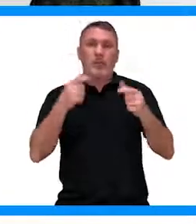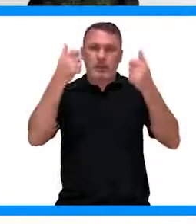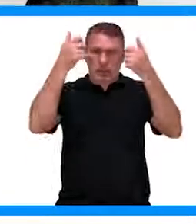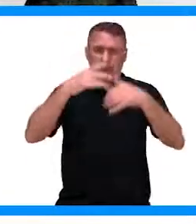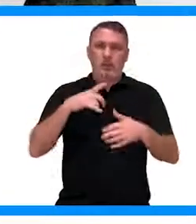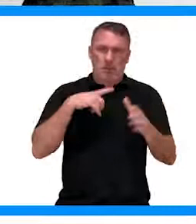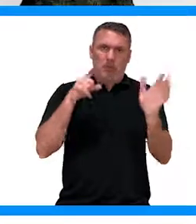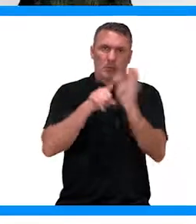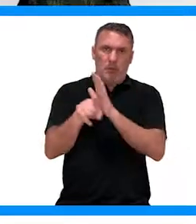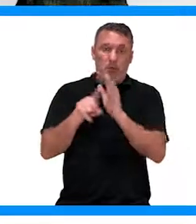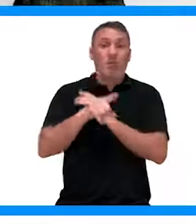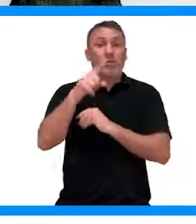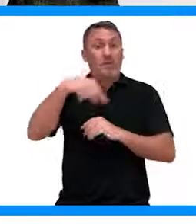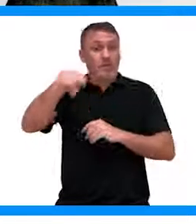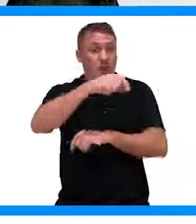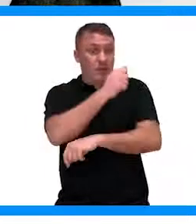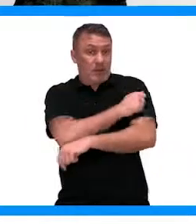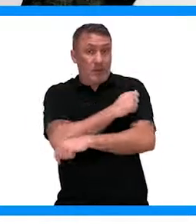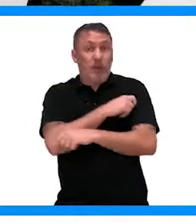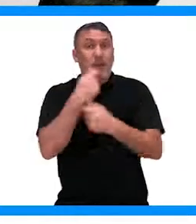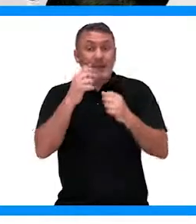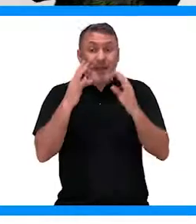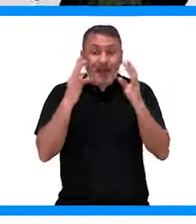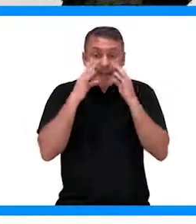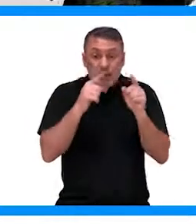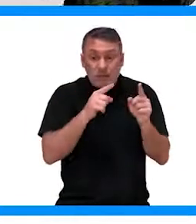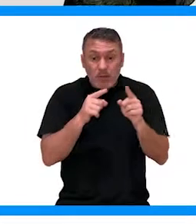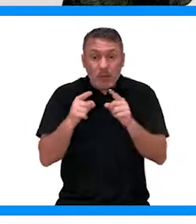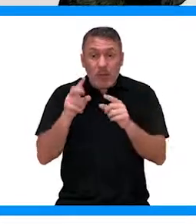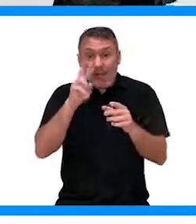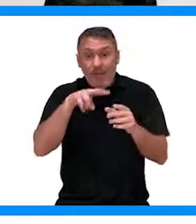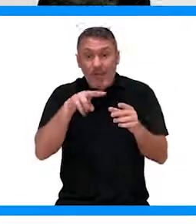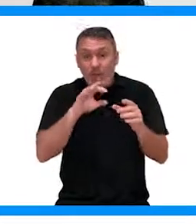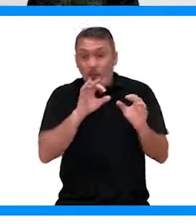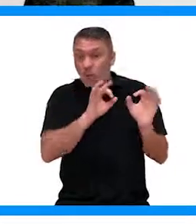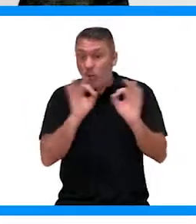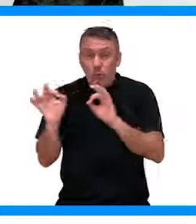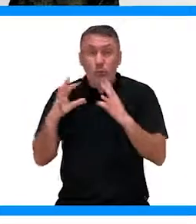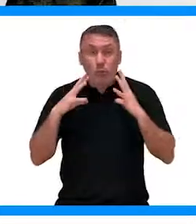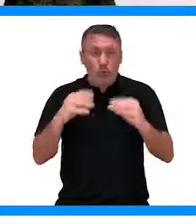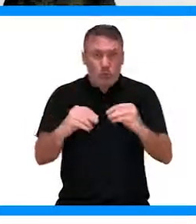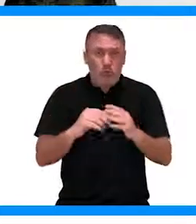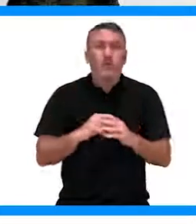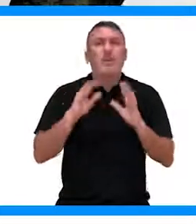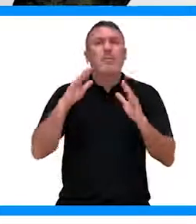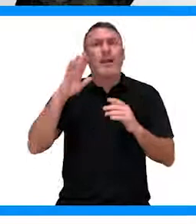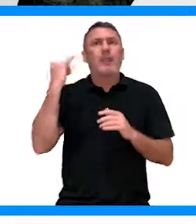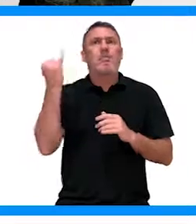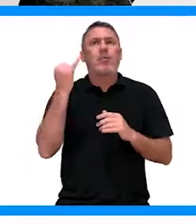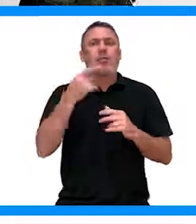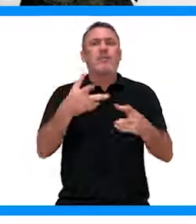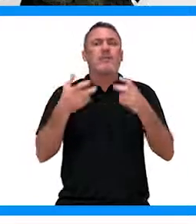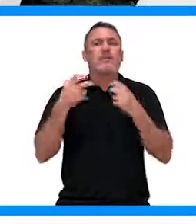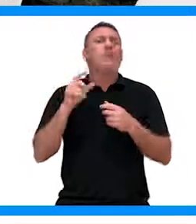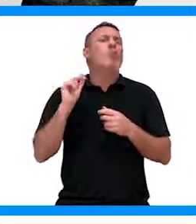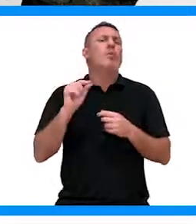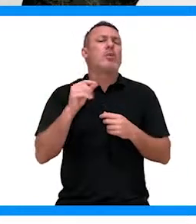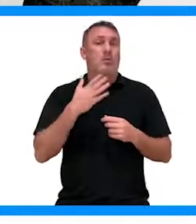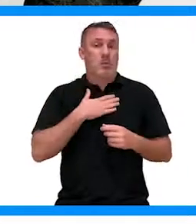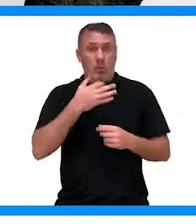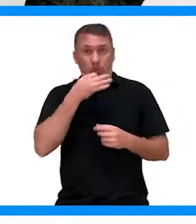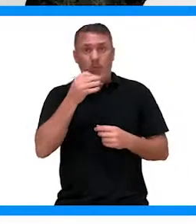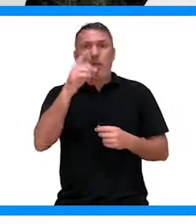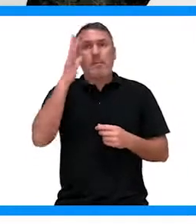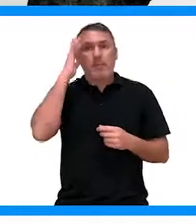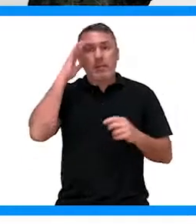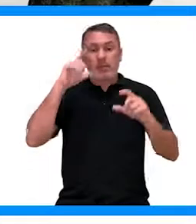ou observa tudo. Então o aluno ele tem que ficar atento às questões ali. Mas o mais importante para mim é